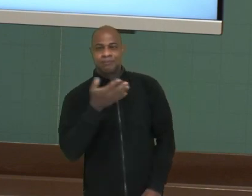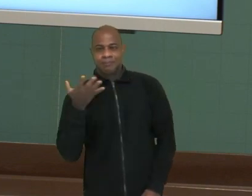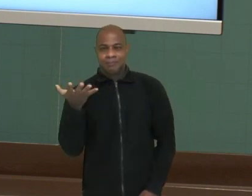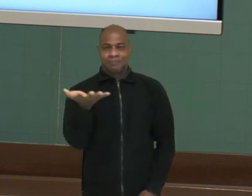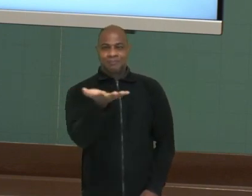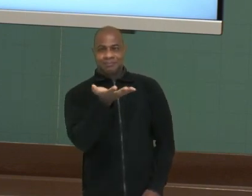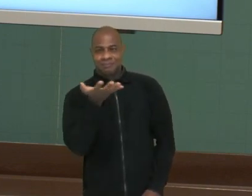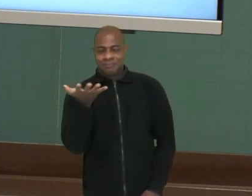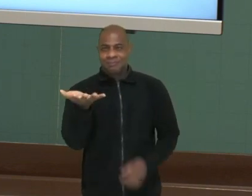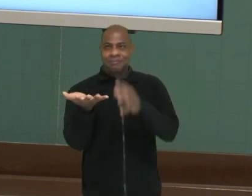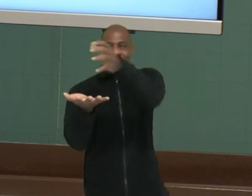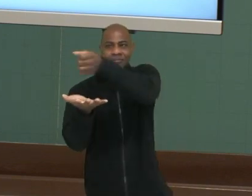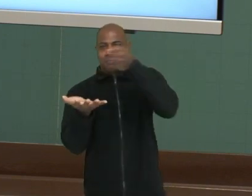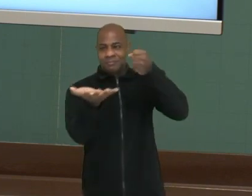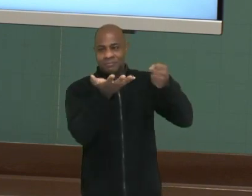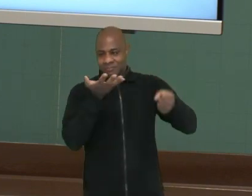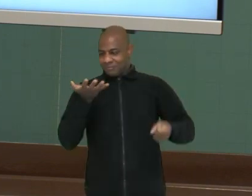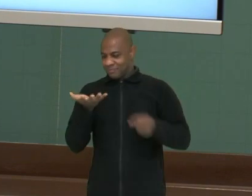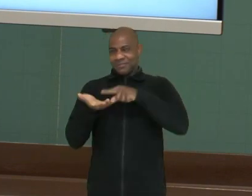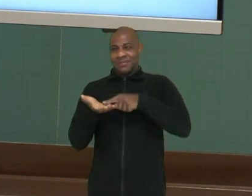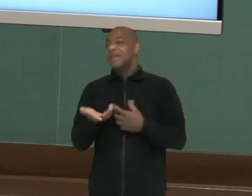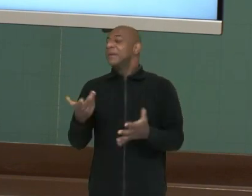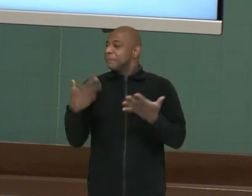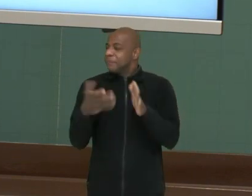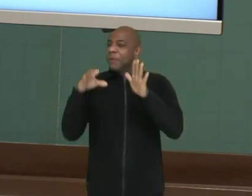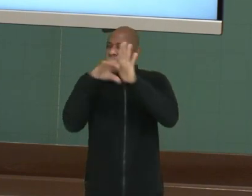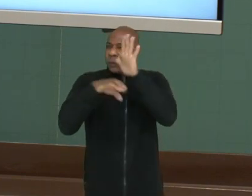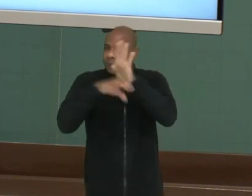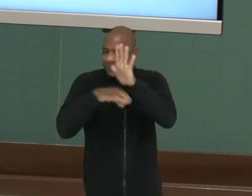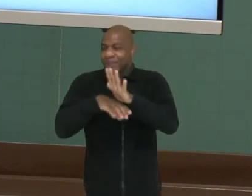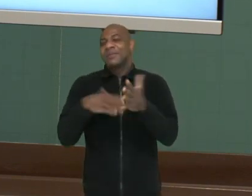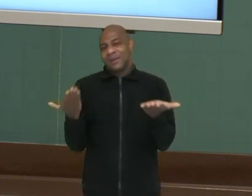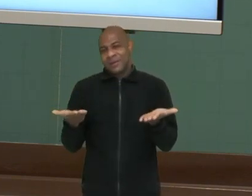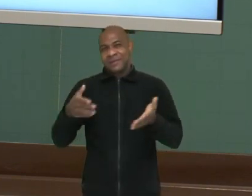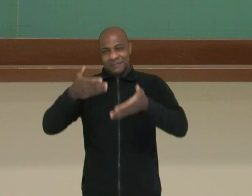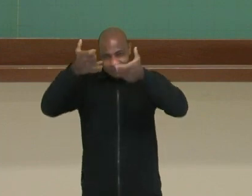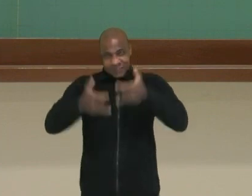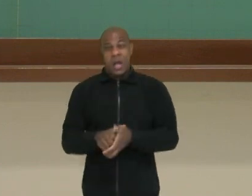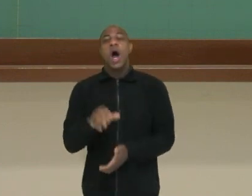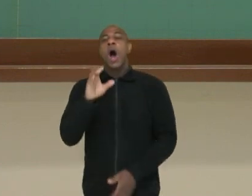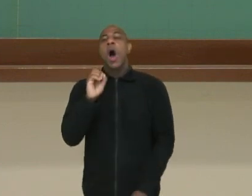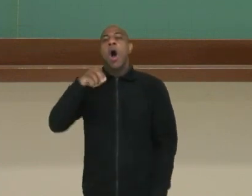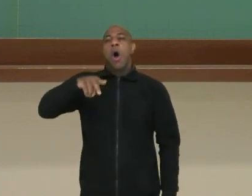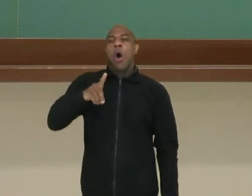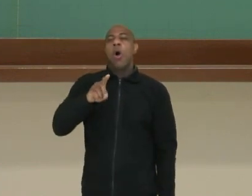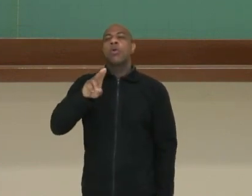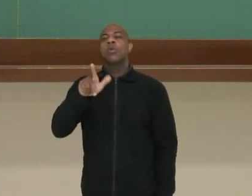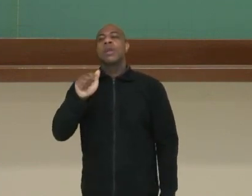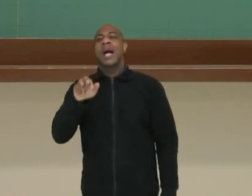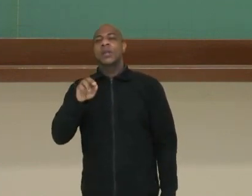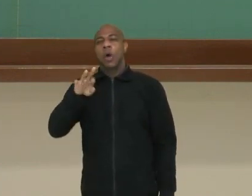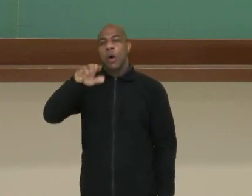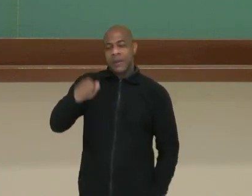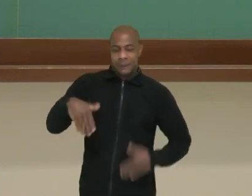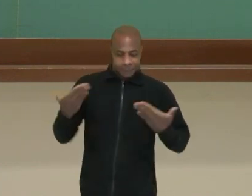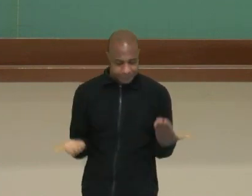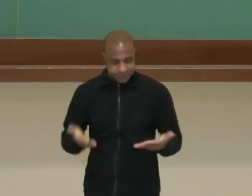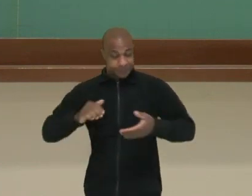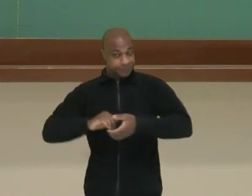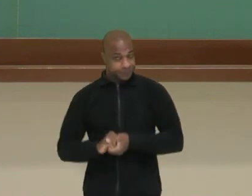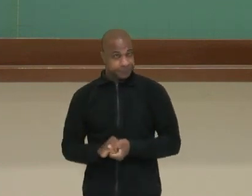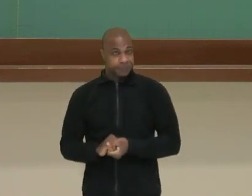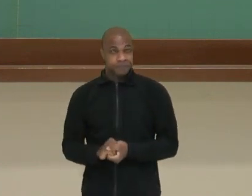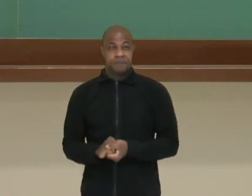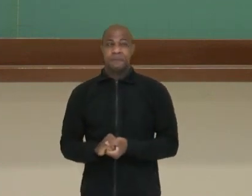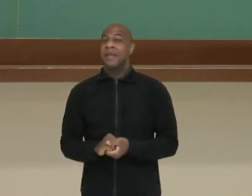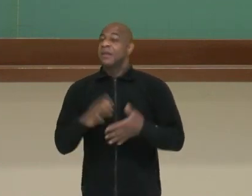alguns conceitos da ondulatória. Então, pessoal, vamos falar um pouquinho da aplicação das ondas.